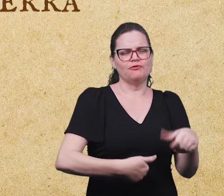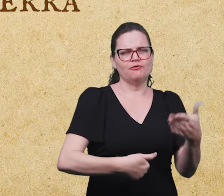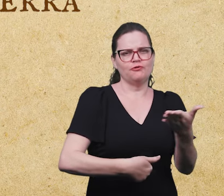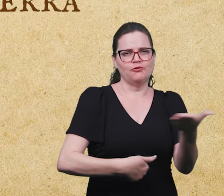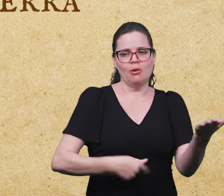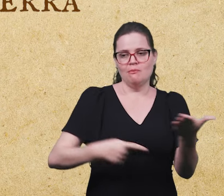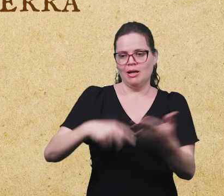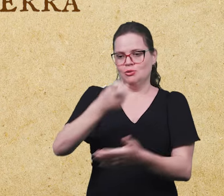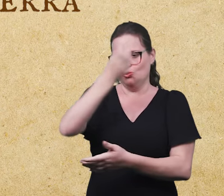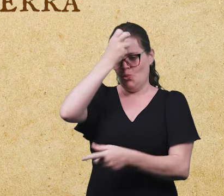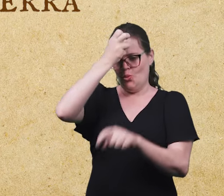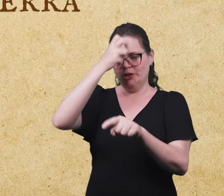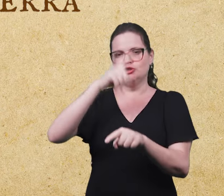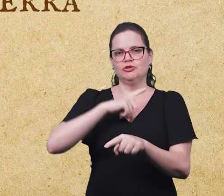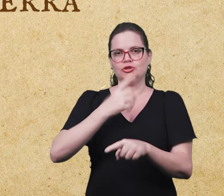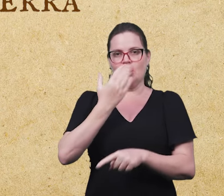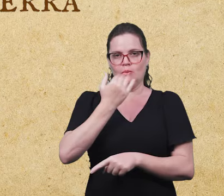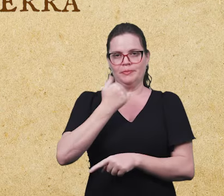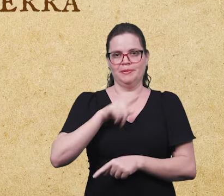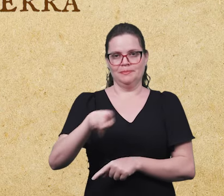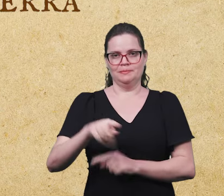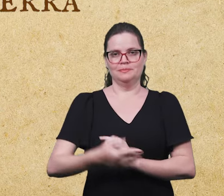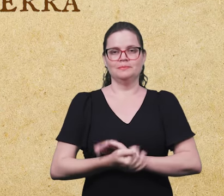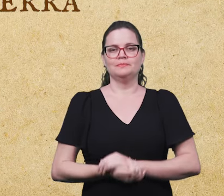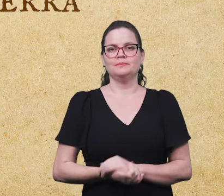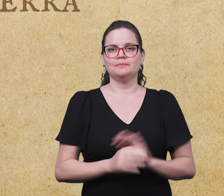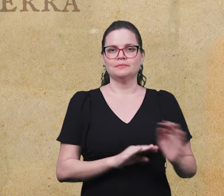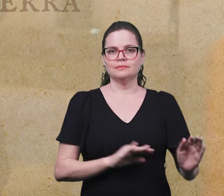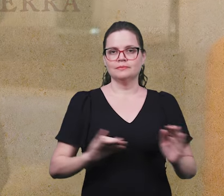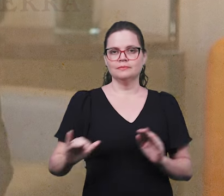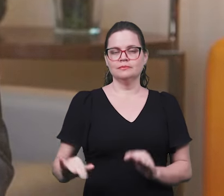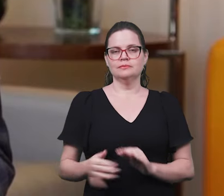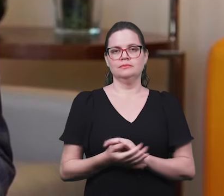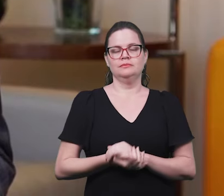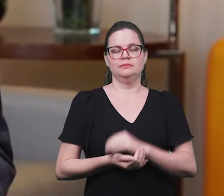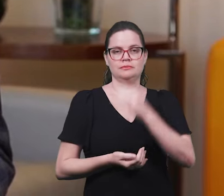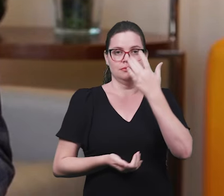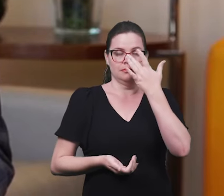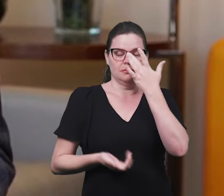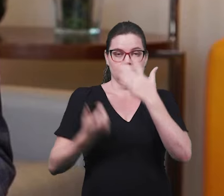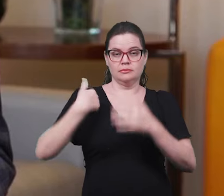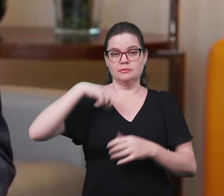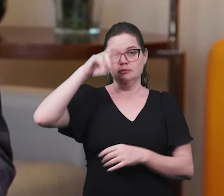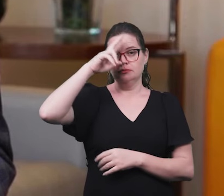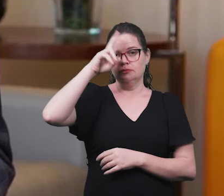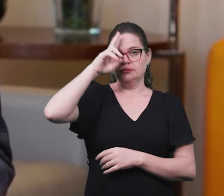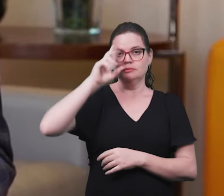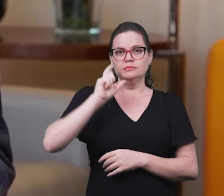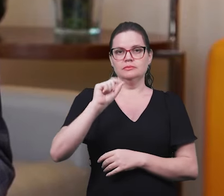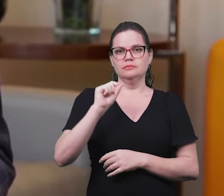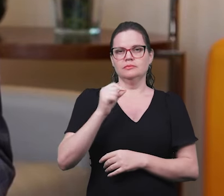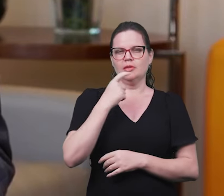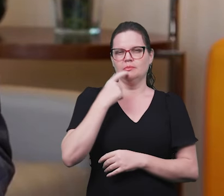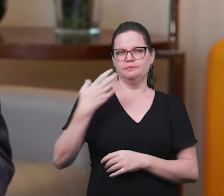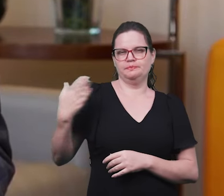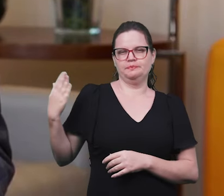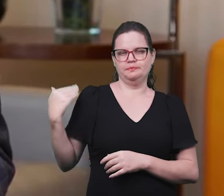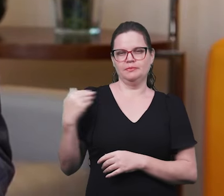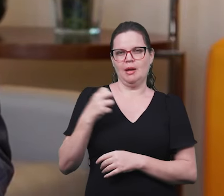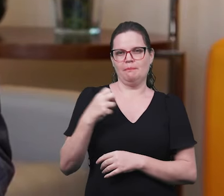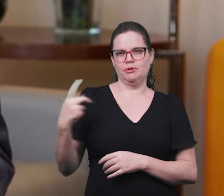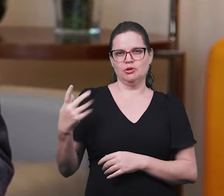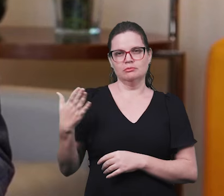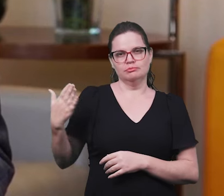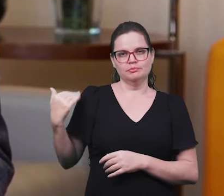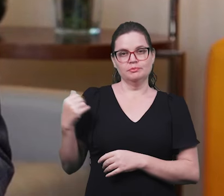em toda a terra do Egito havia pão. Lembrando que José, no último episódio, nós